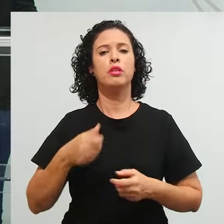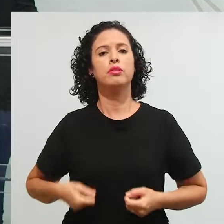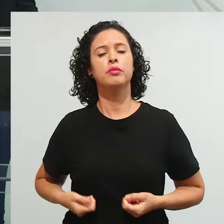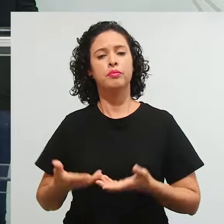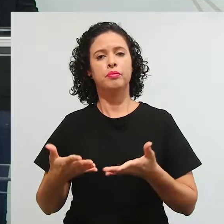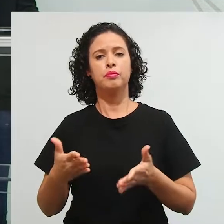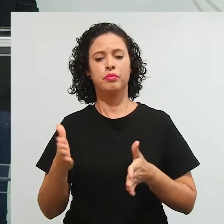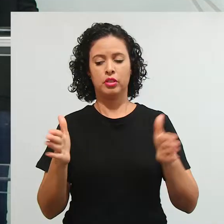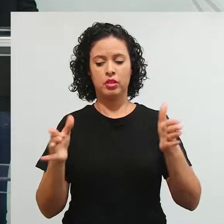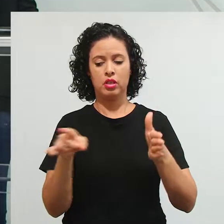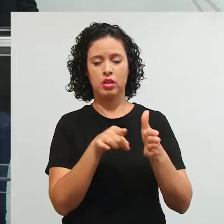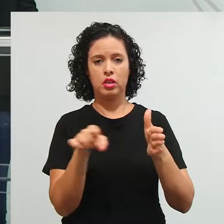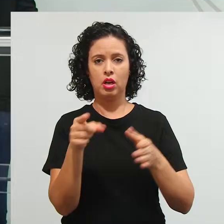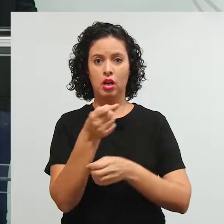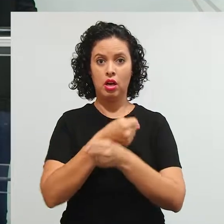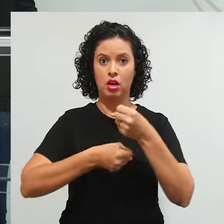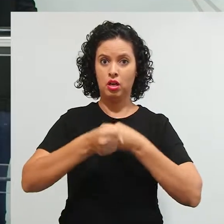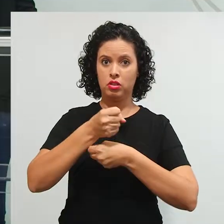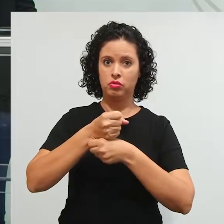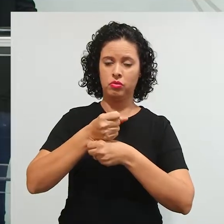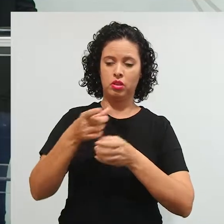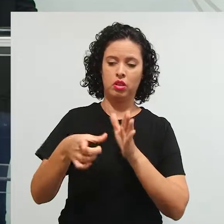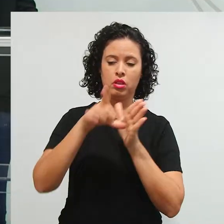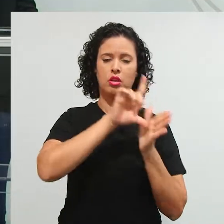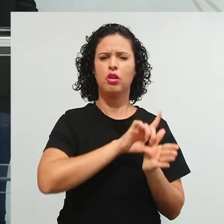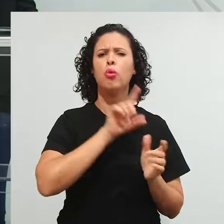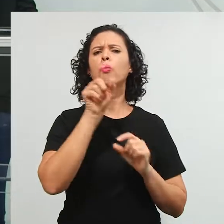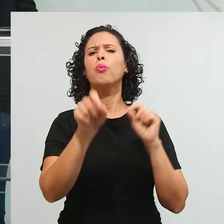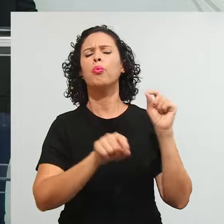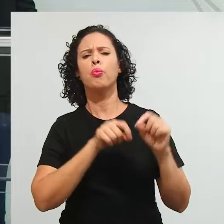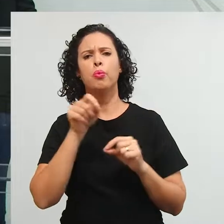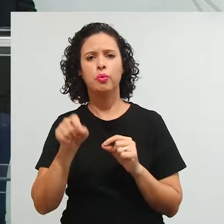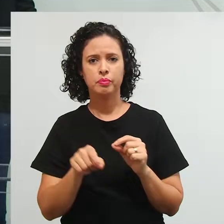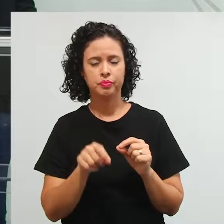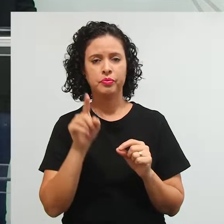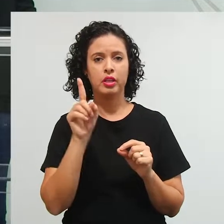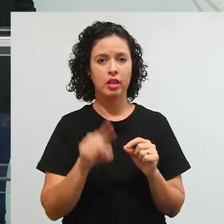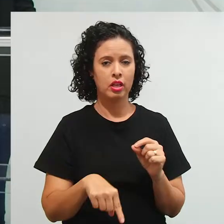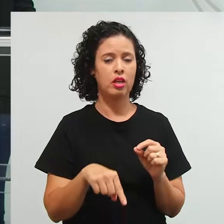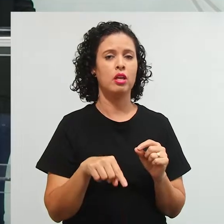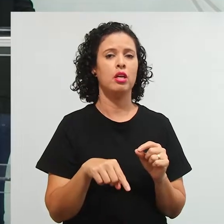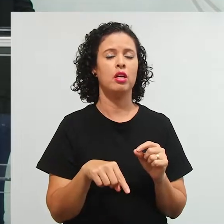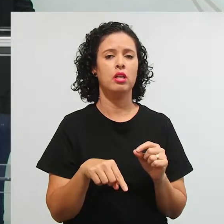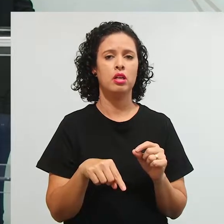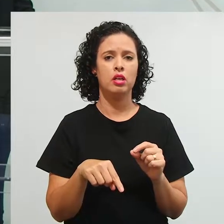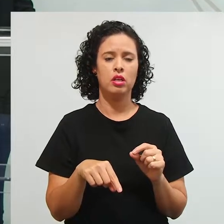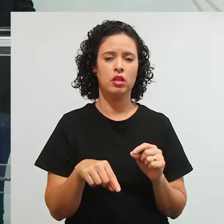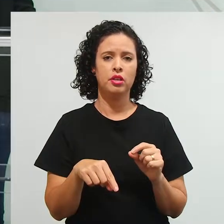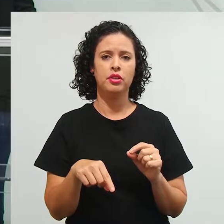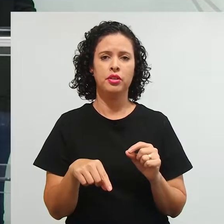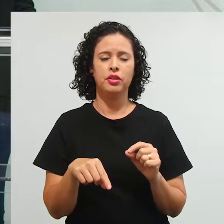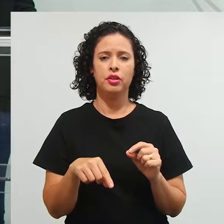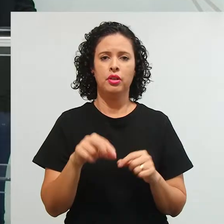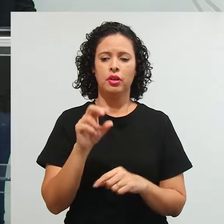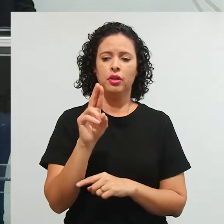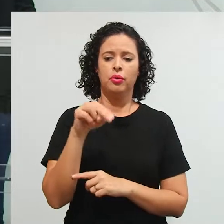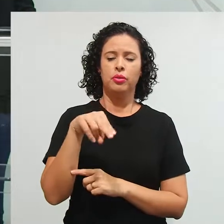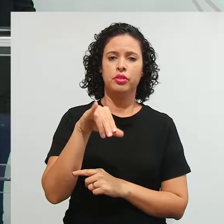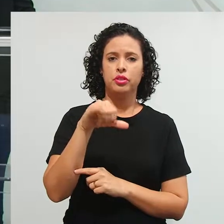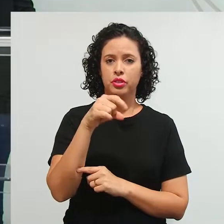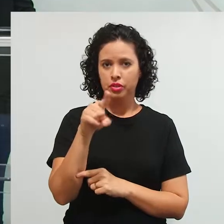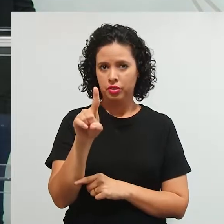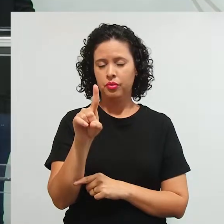de exercício anterior. E o que são despesas de exercício anterior? O ente federado, por